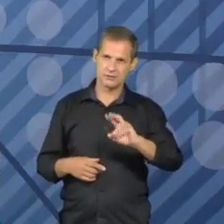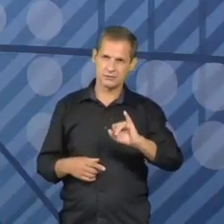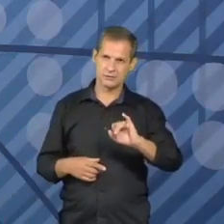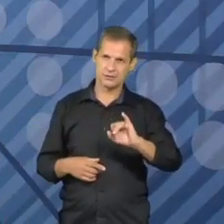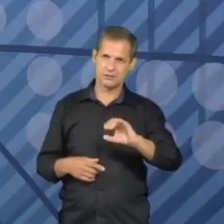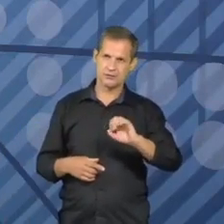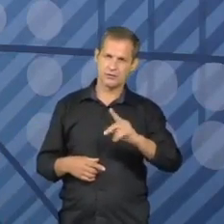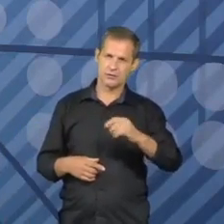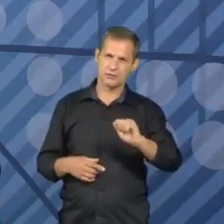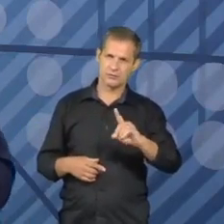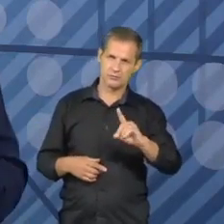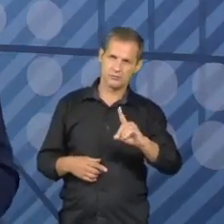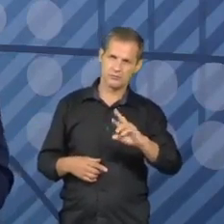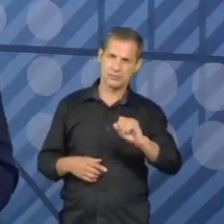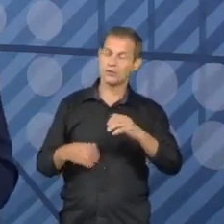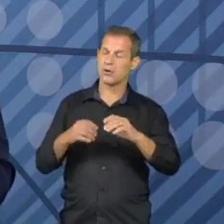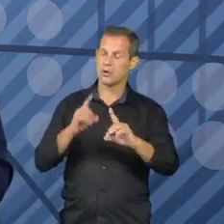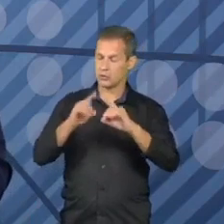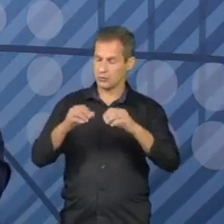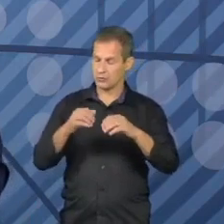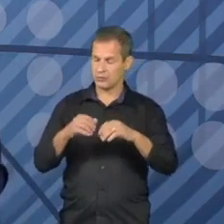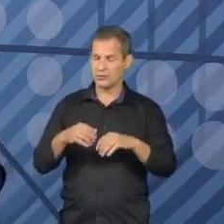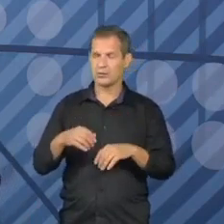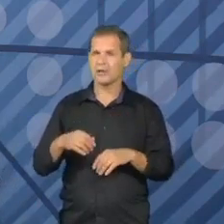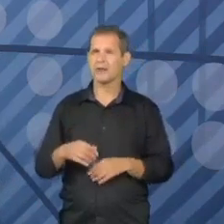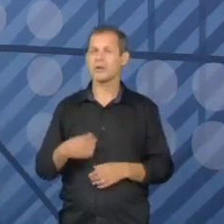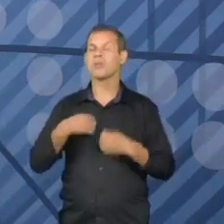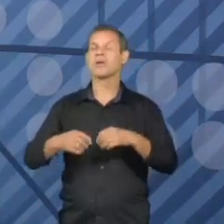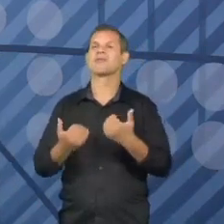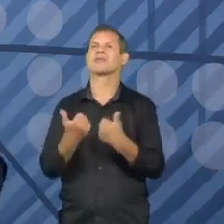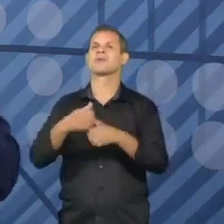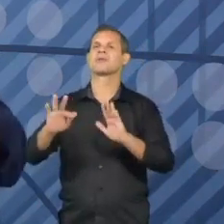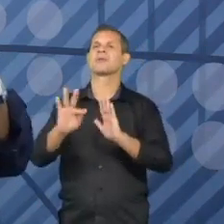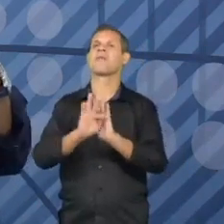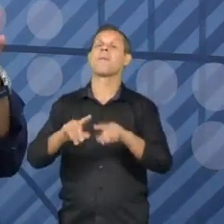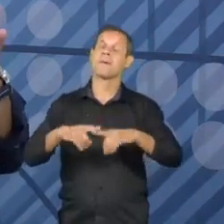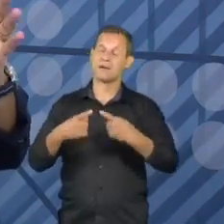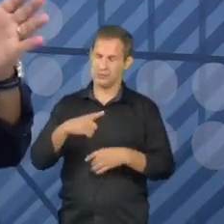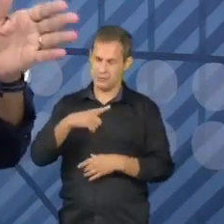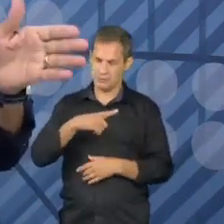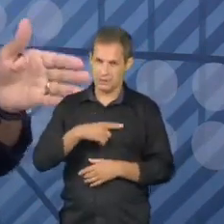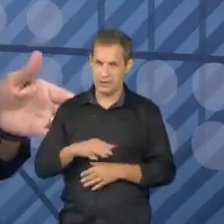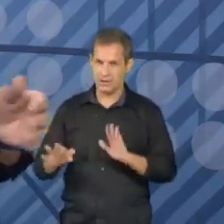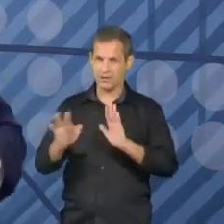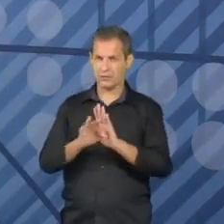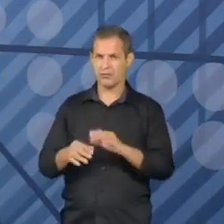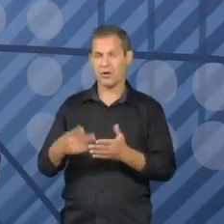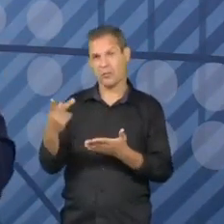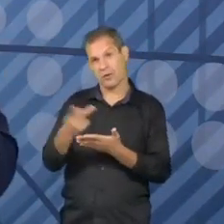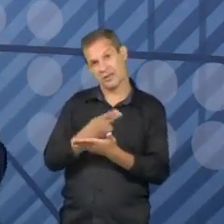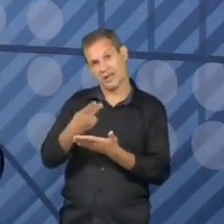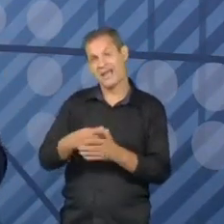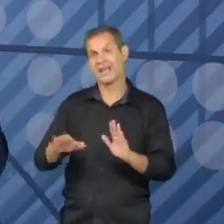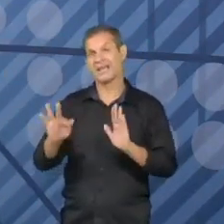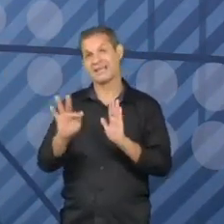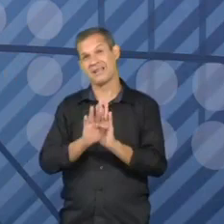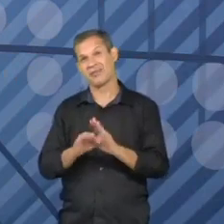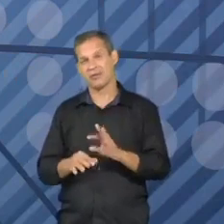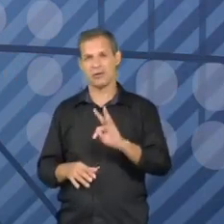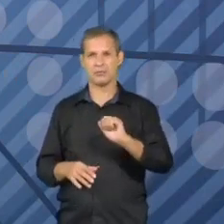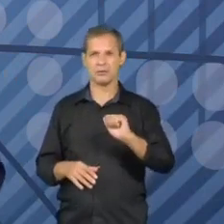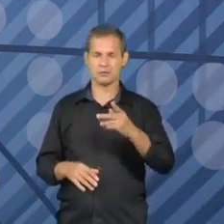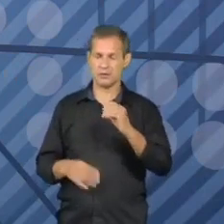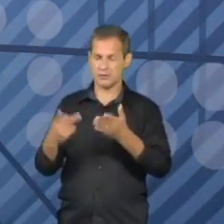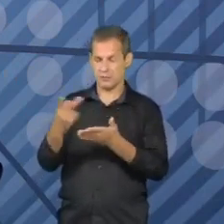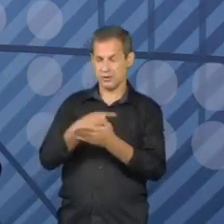A partir daí, eu só preciso substituir isso dentro das fórmulas. Então você vai ter a fórmula do erro e a fórmula do tamanho